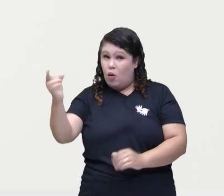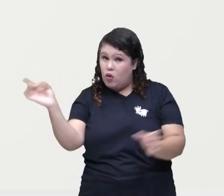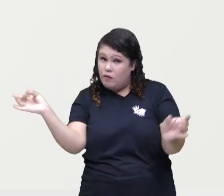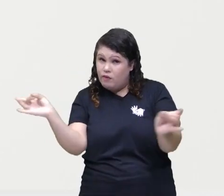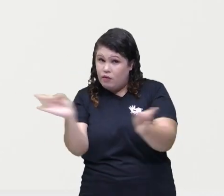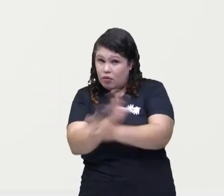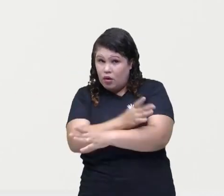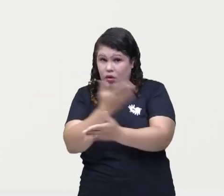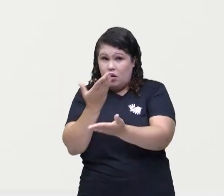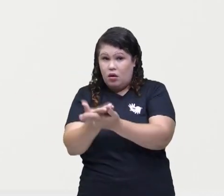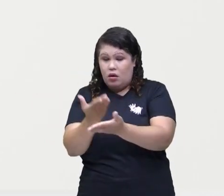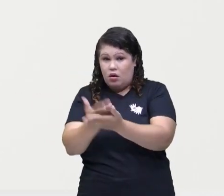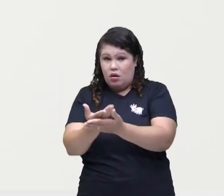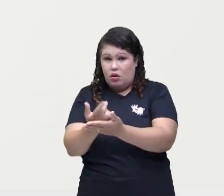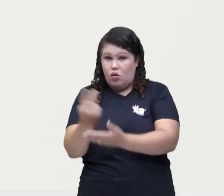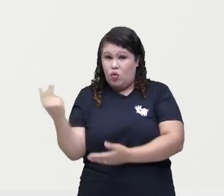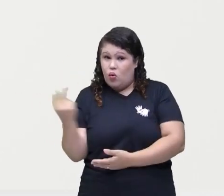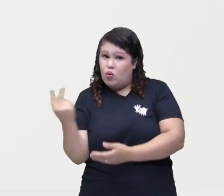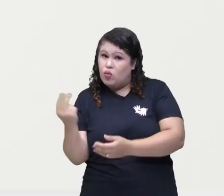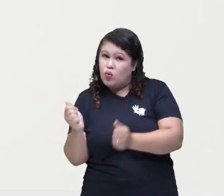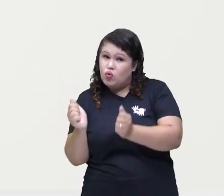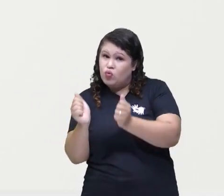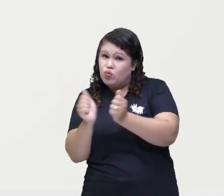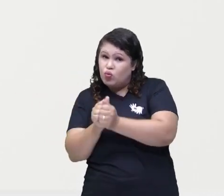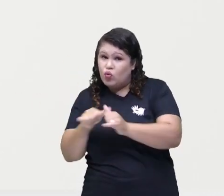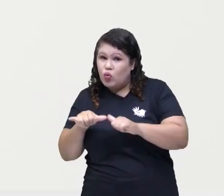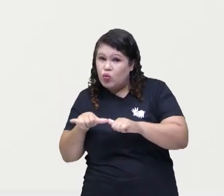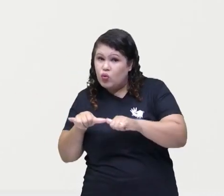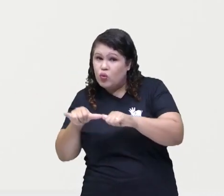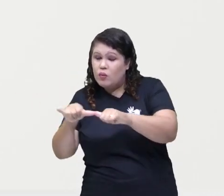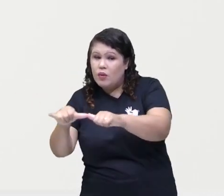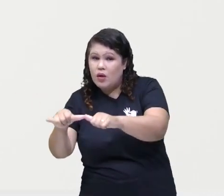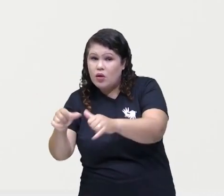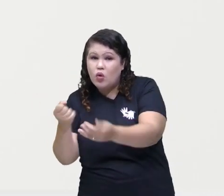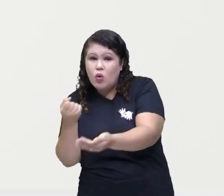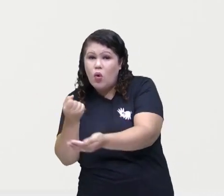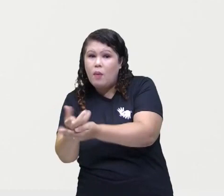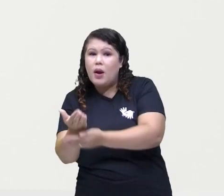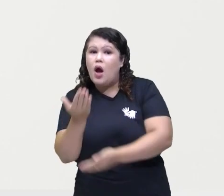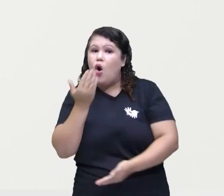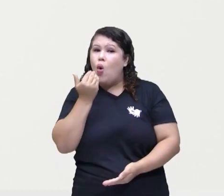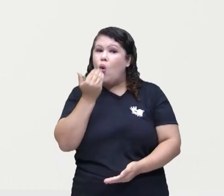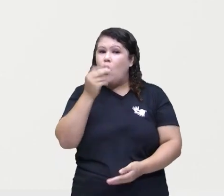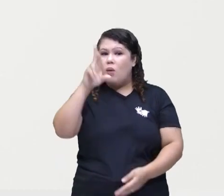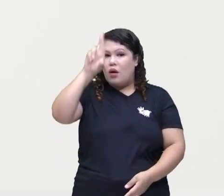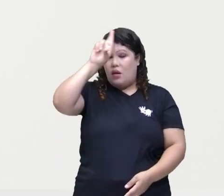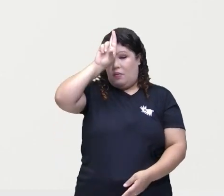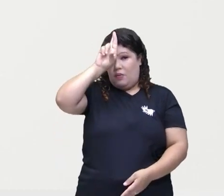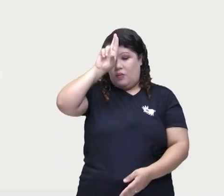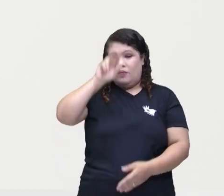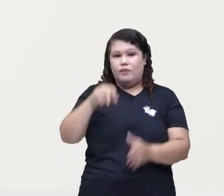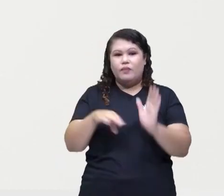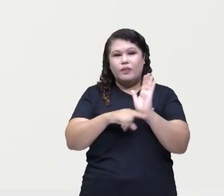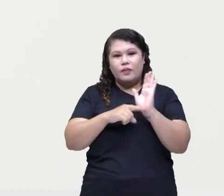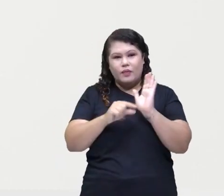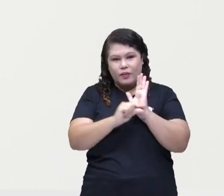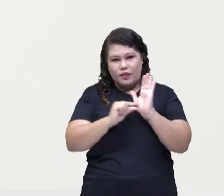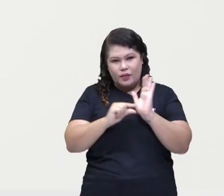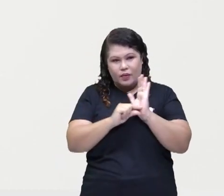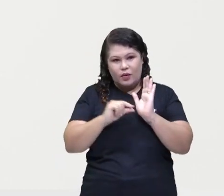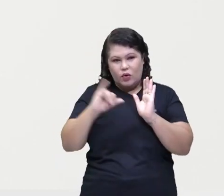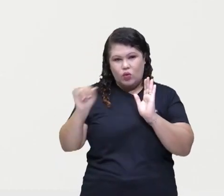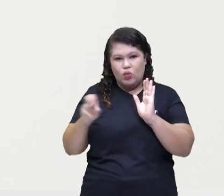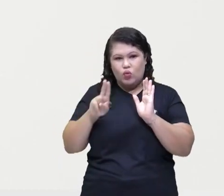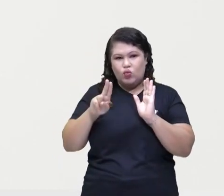aula, vamos ao supermercado para comprar nosso almoço. Quem foi que escreveu esse bilhete? Foi o